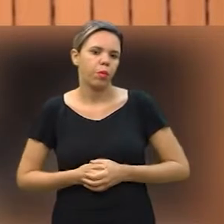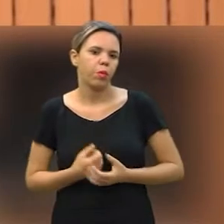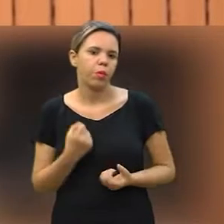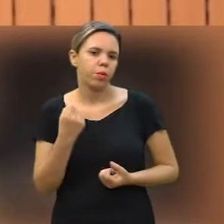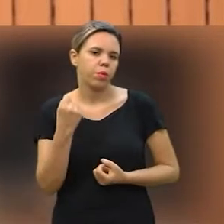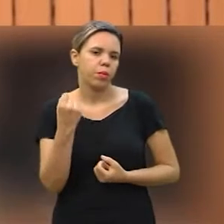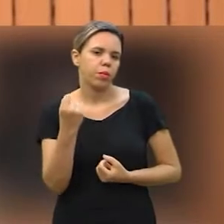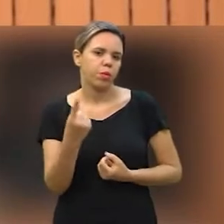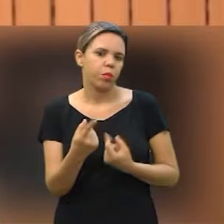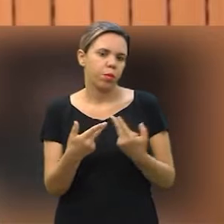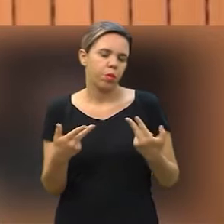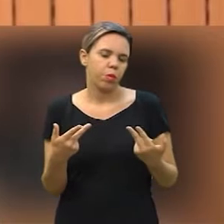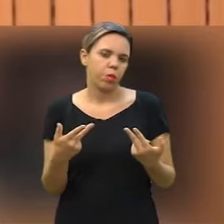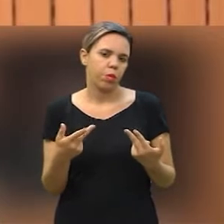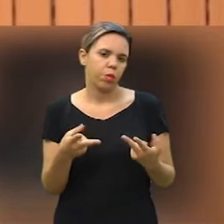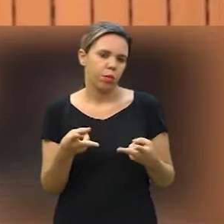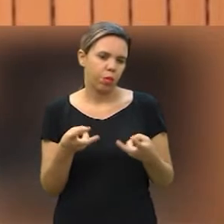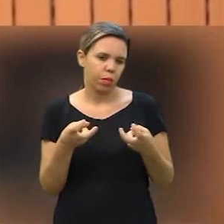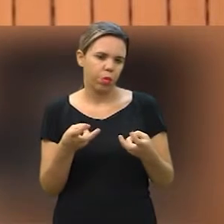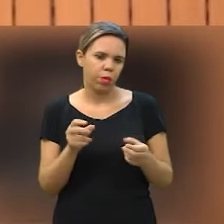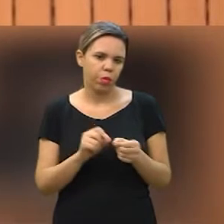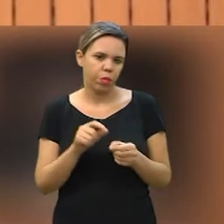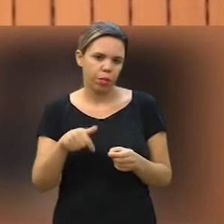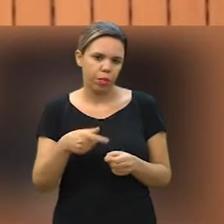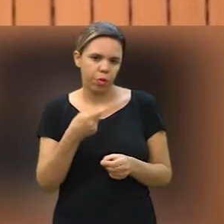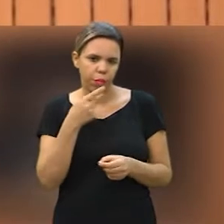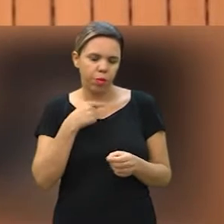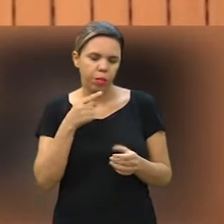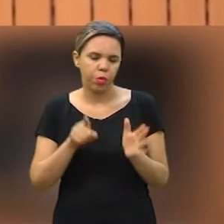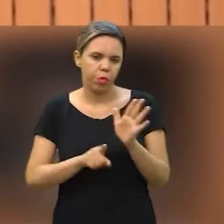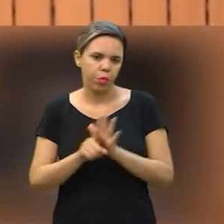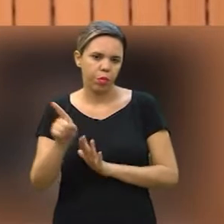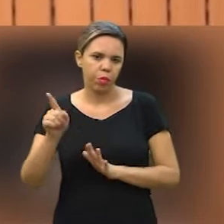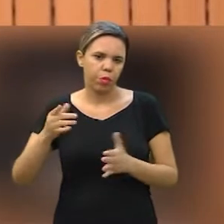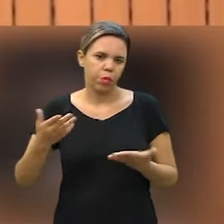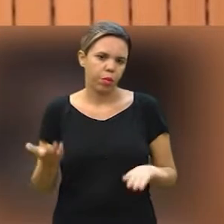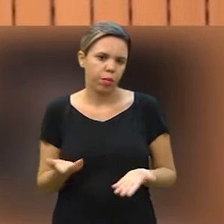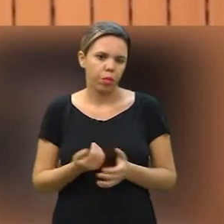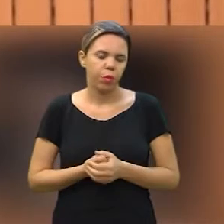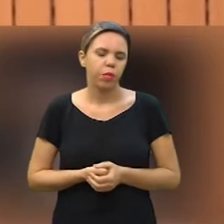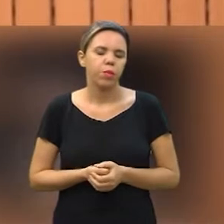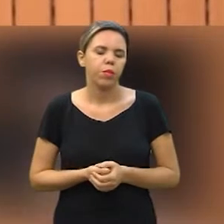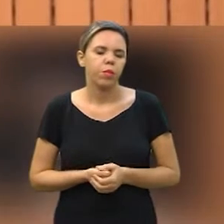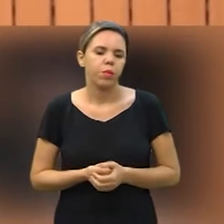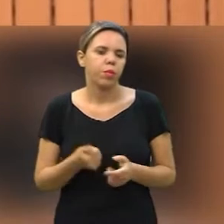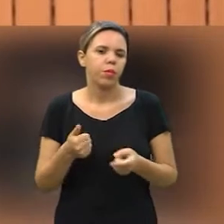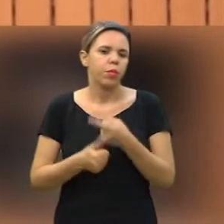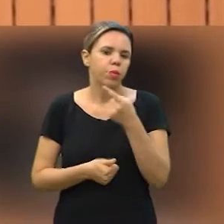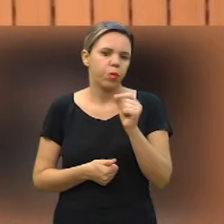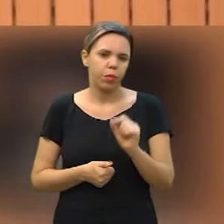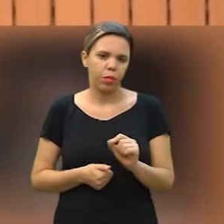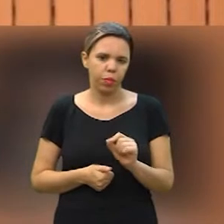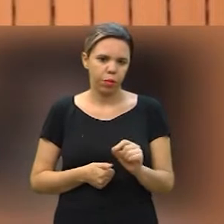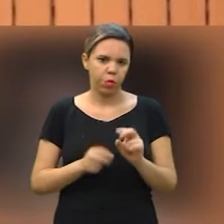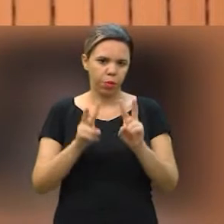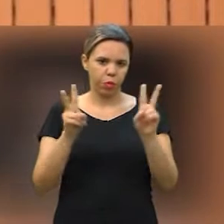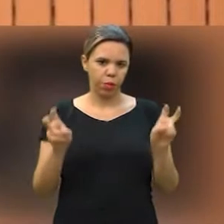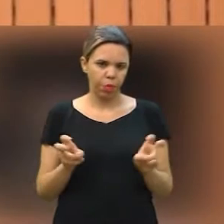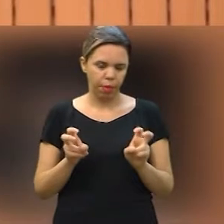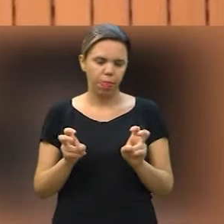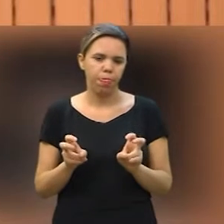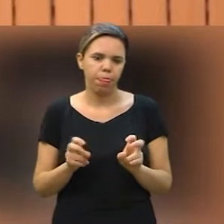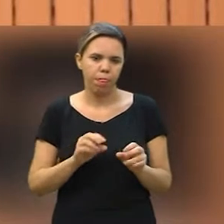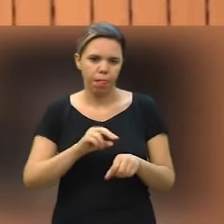Agora, algumas observações que eu faço aqui, queria perguntar. A primeira delas é